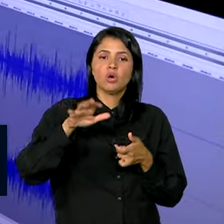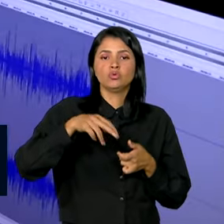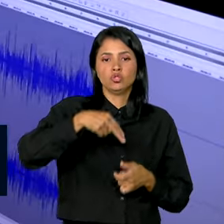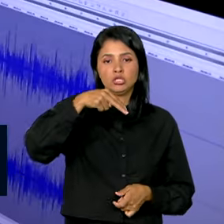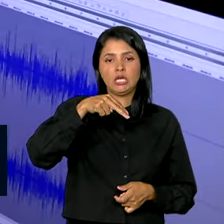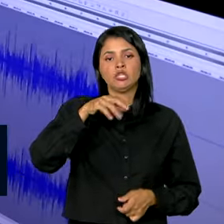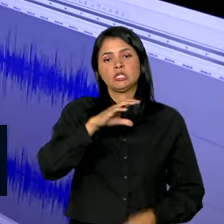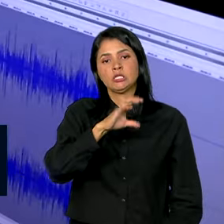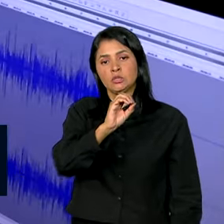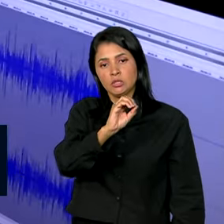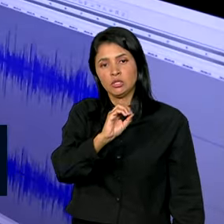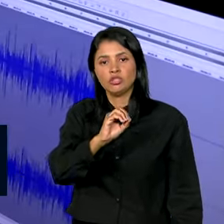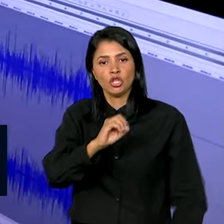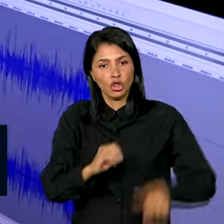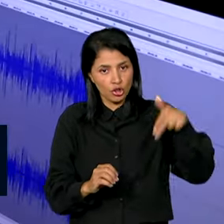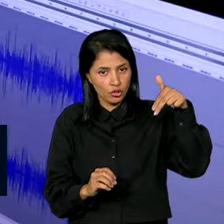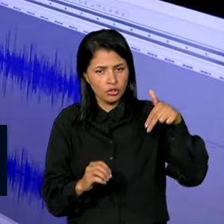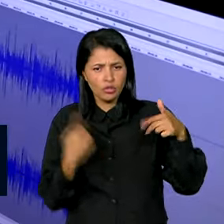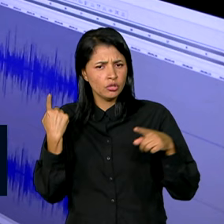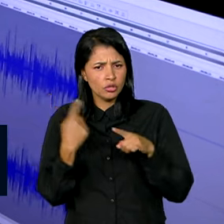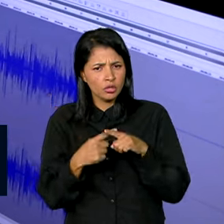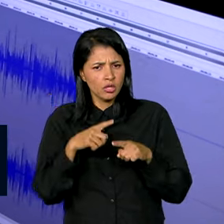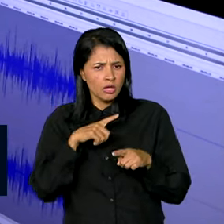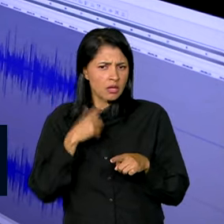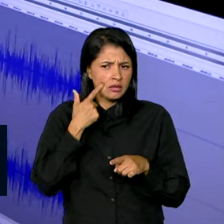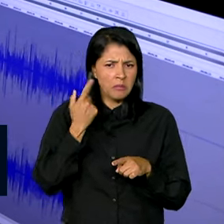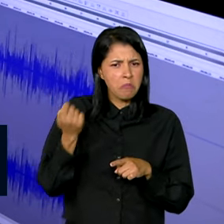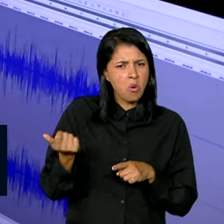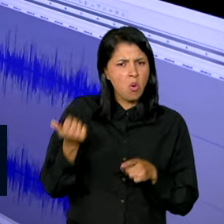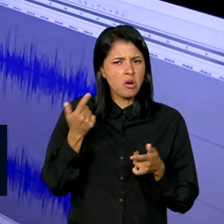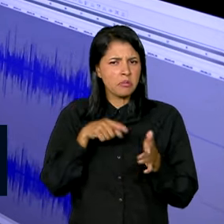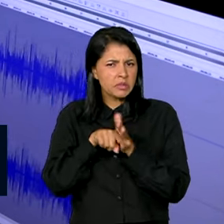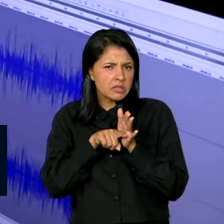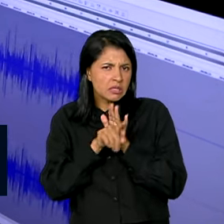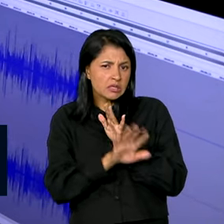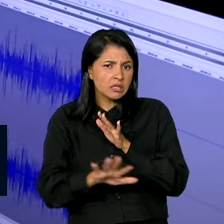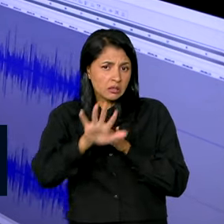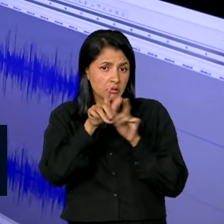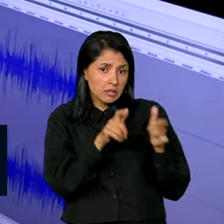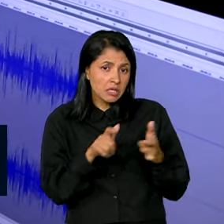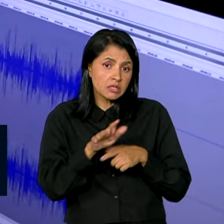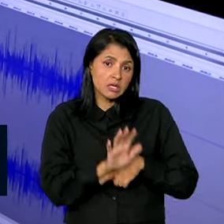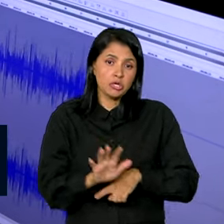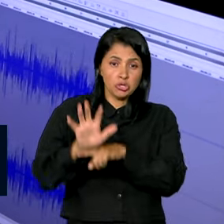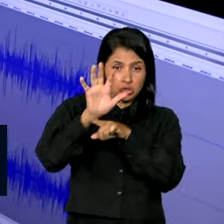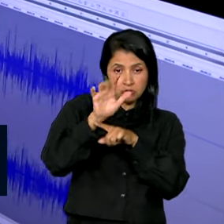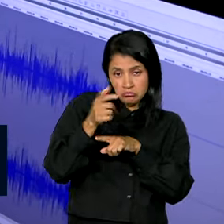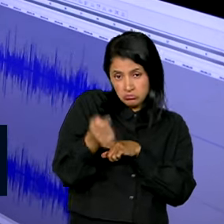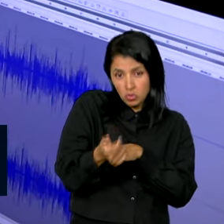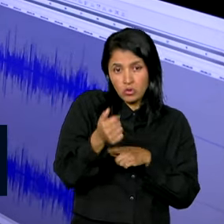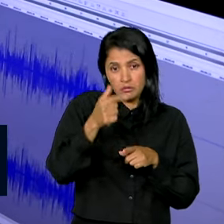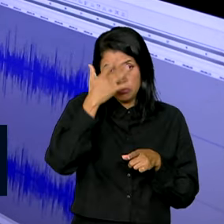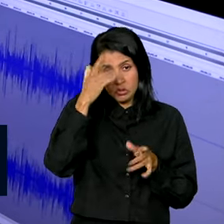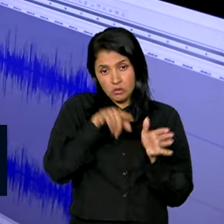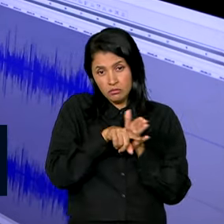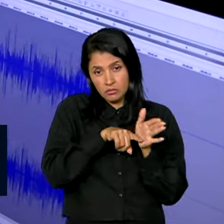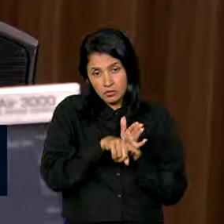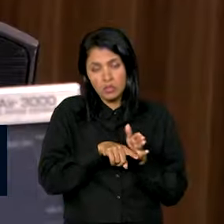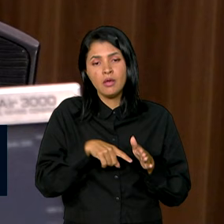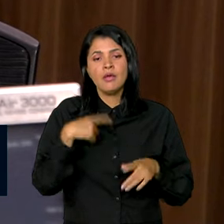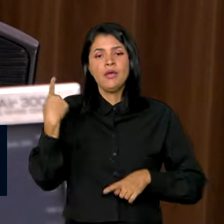Centro-Oeste. E por que, ministra? Existe aí um déficit de pesquisas e pesquisadores nesses lugares, nessas regiões? É